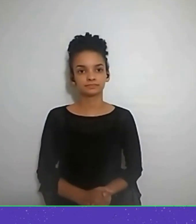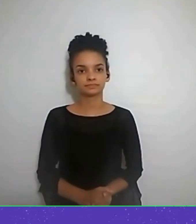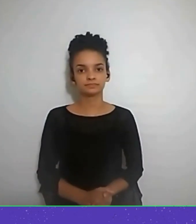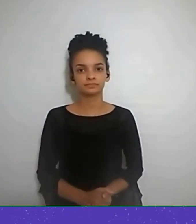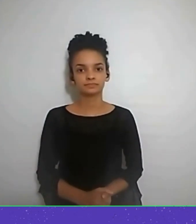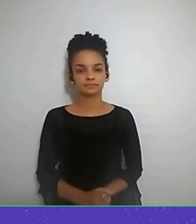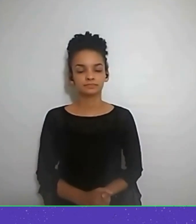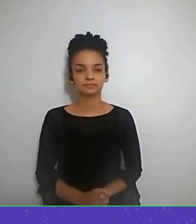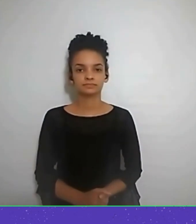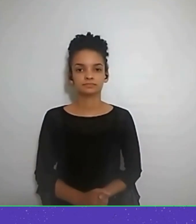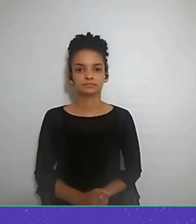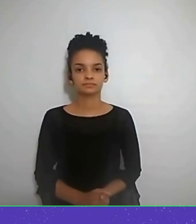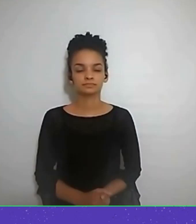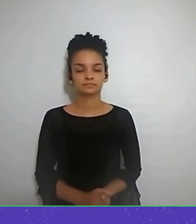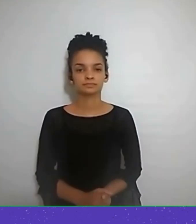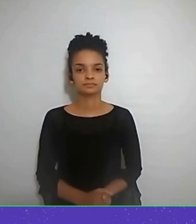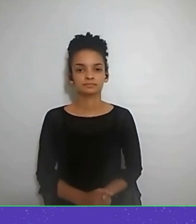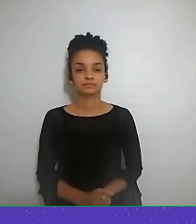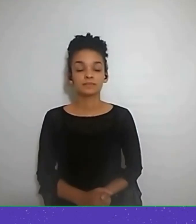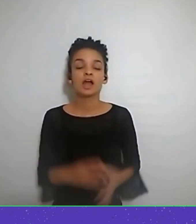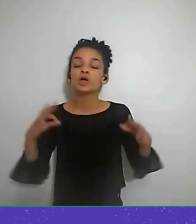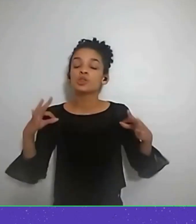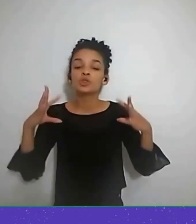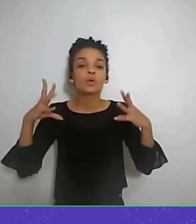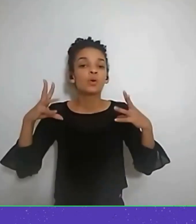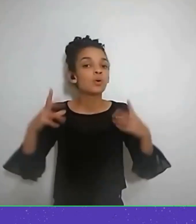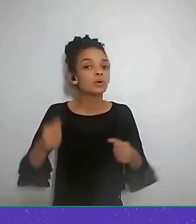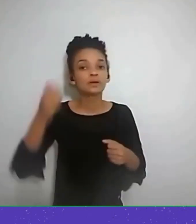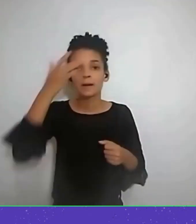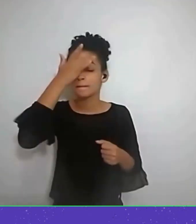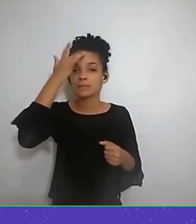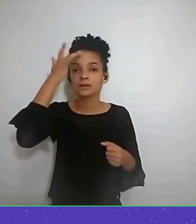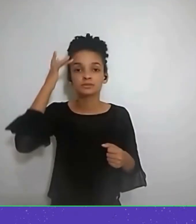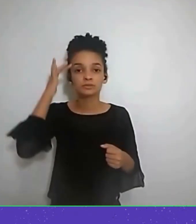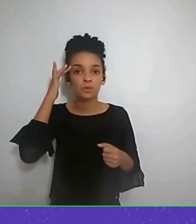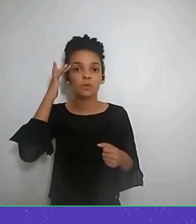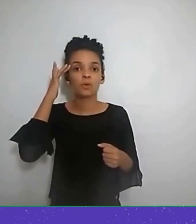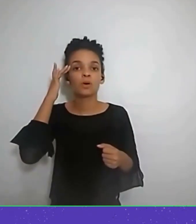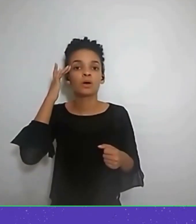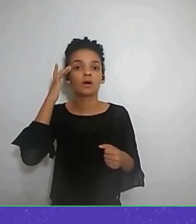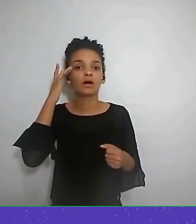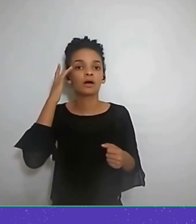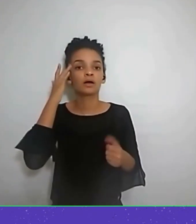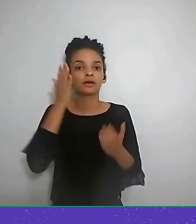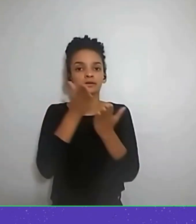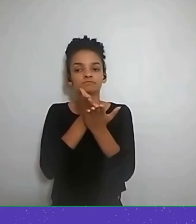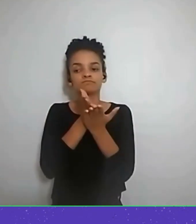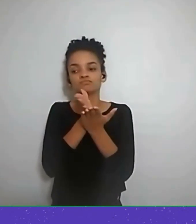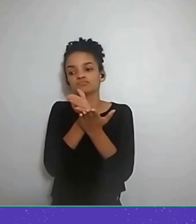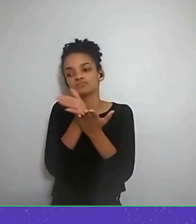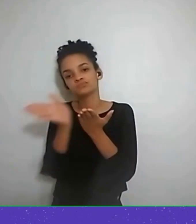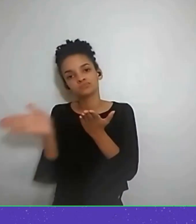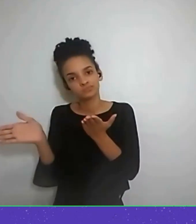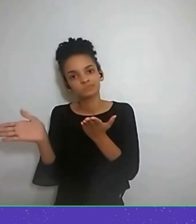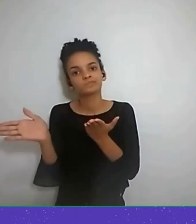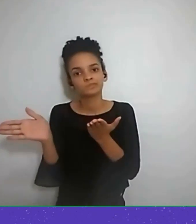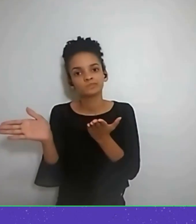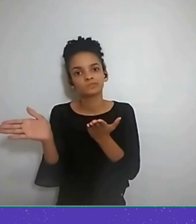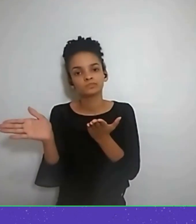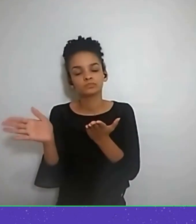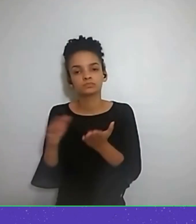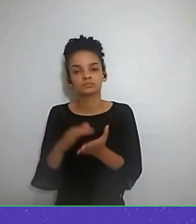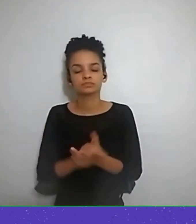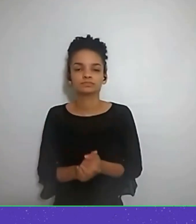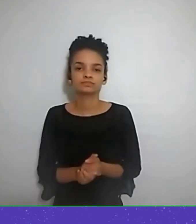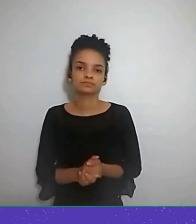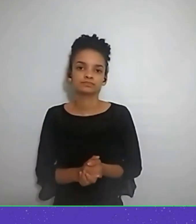São todos esses que desviaram-se no caminho de Deus e tomaram o caminho